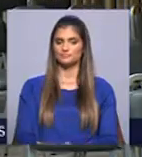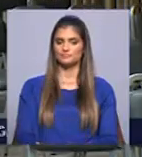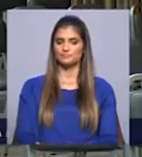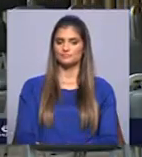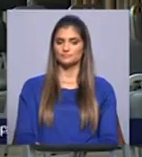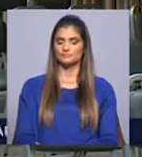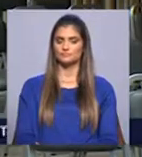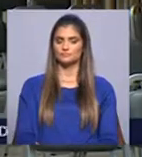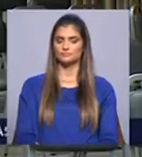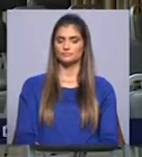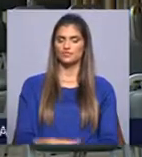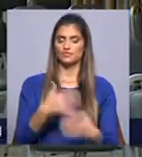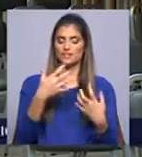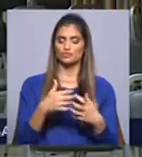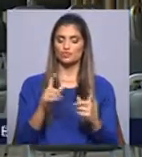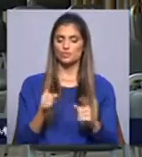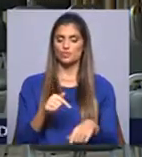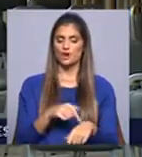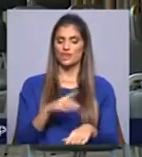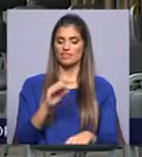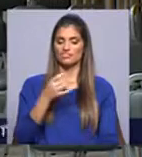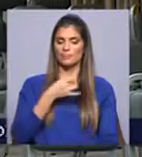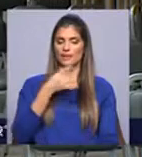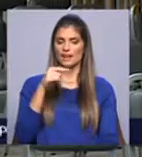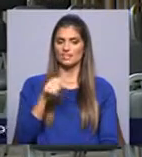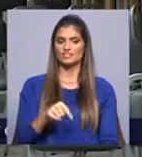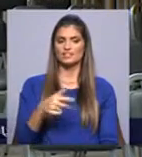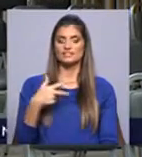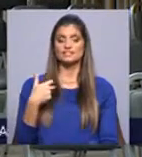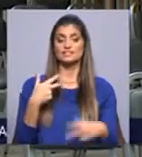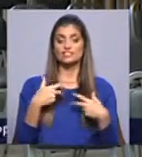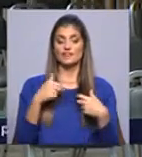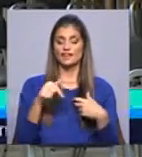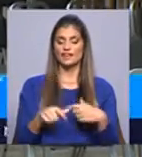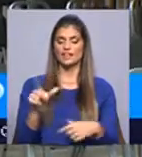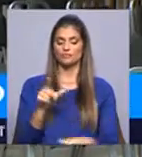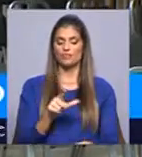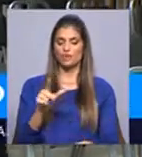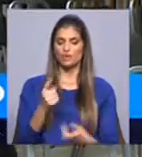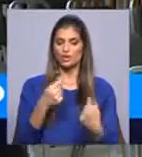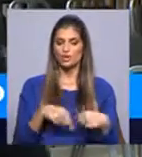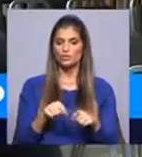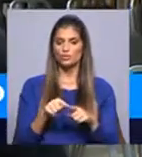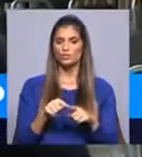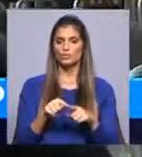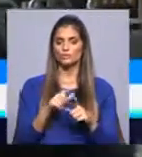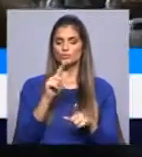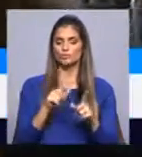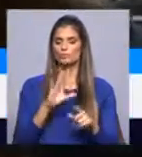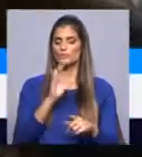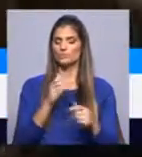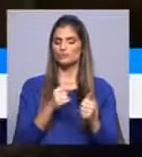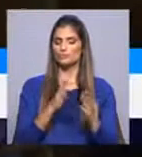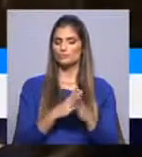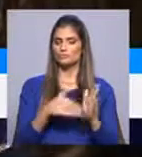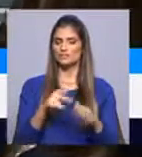O plenário dos sindicatos que começou às 10 da manhã, esta sexta-feira aqui em Lisboa, e que reuniu sindicatos de todo o país, mais de